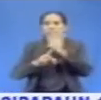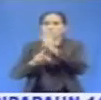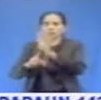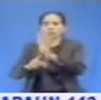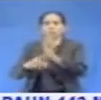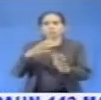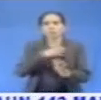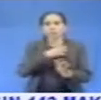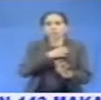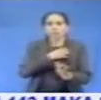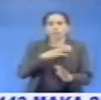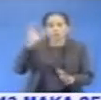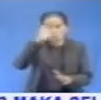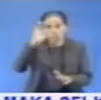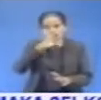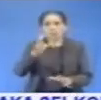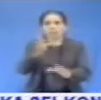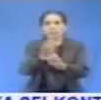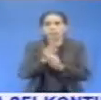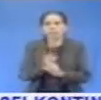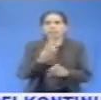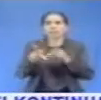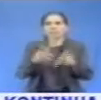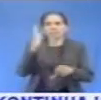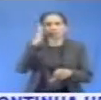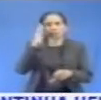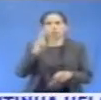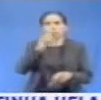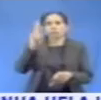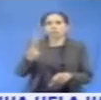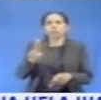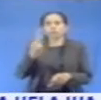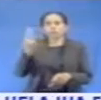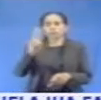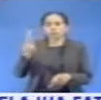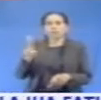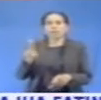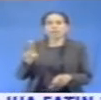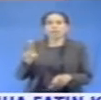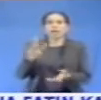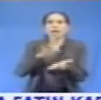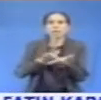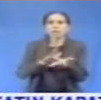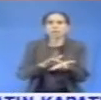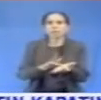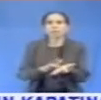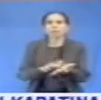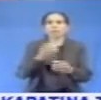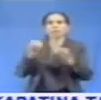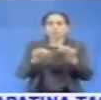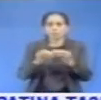PNTL, hod identifica no captura tamba desconfia usa Aimoruk Matangheli, hod halo investigação